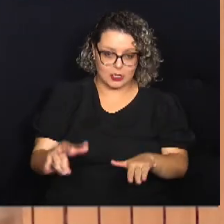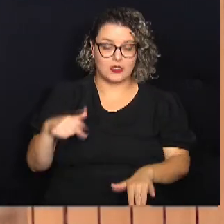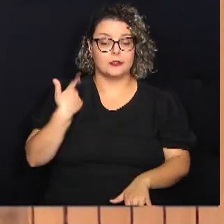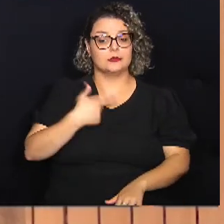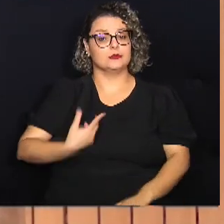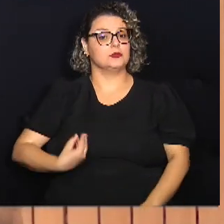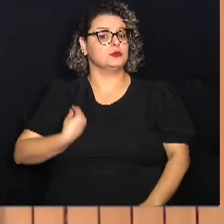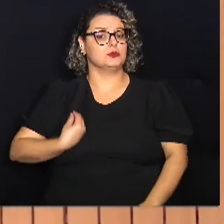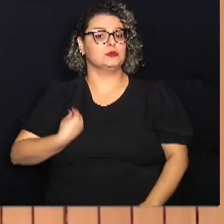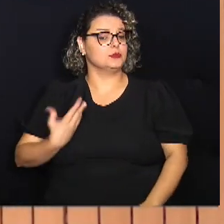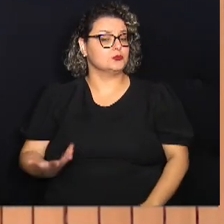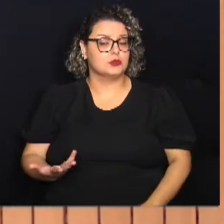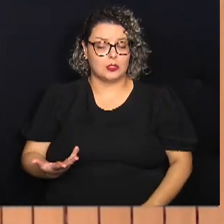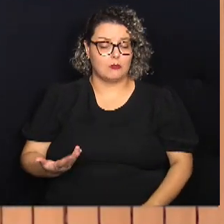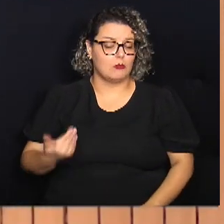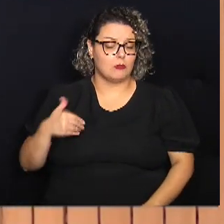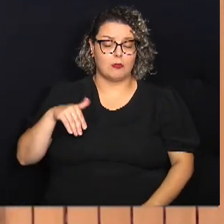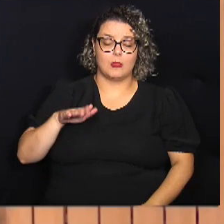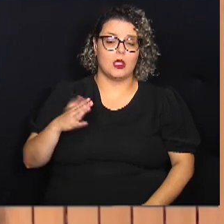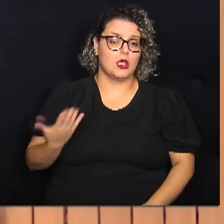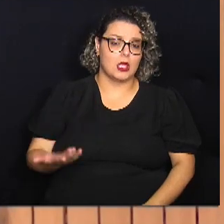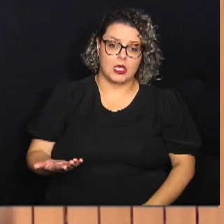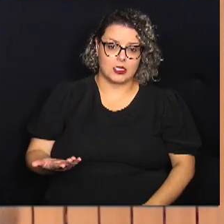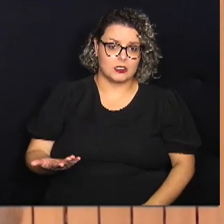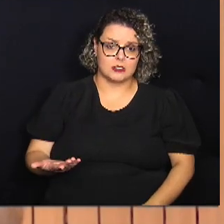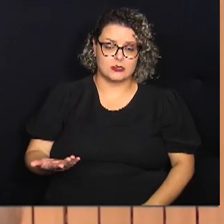hoje cada vez mais